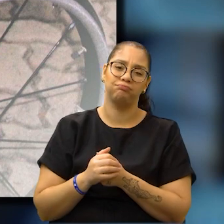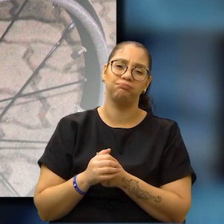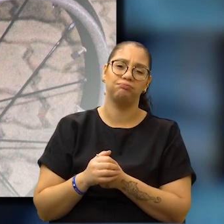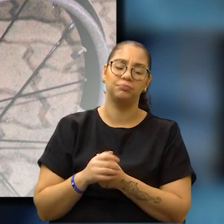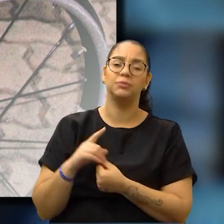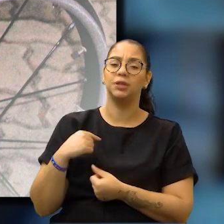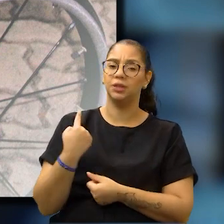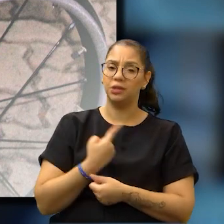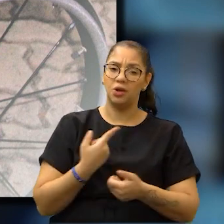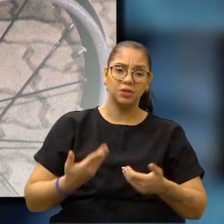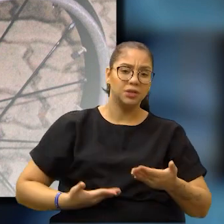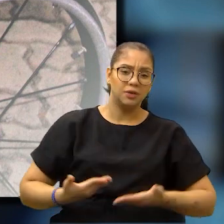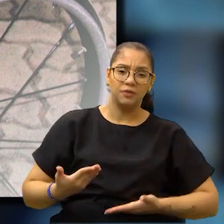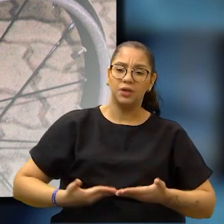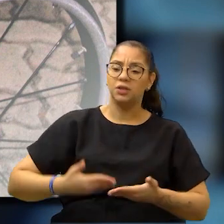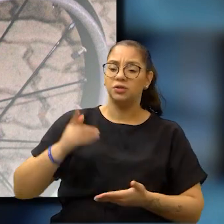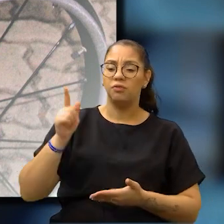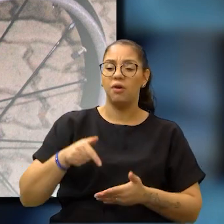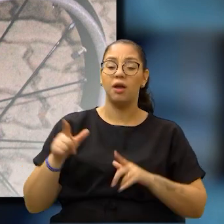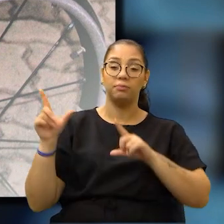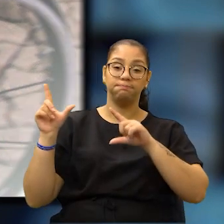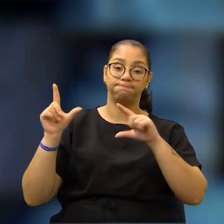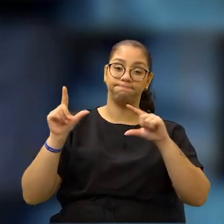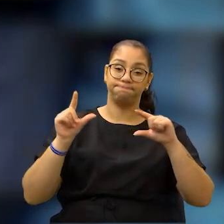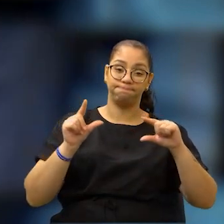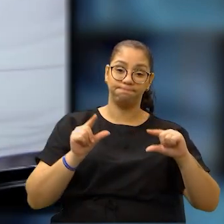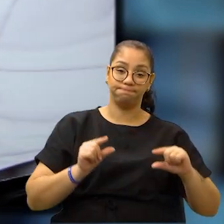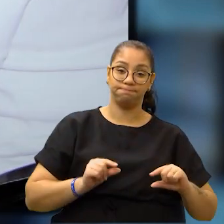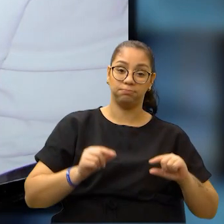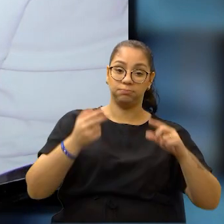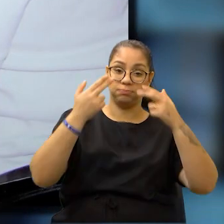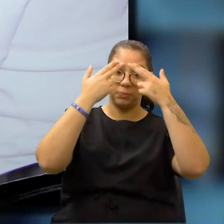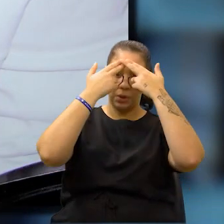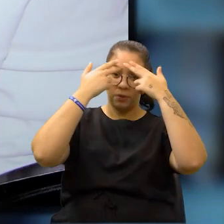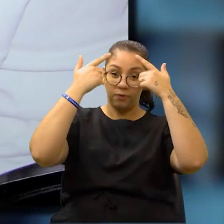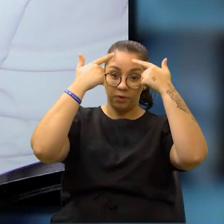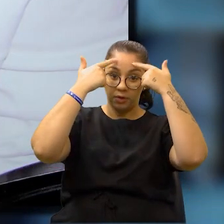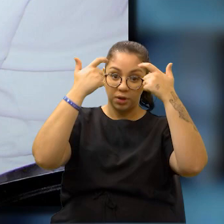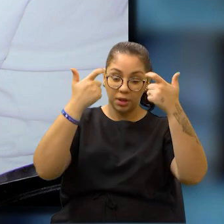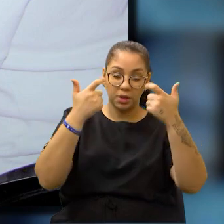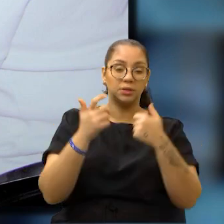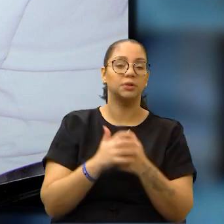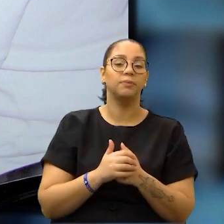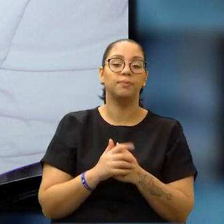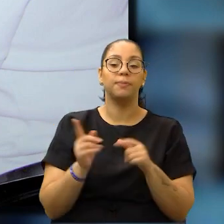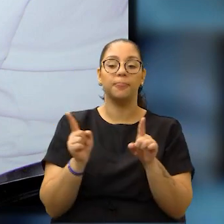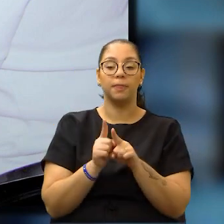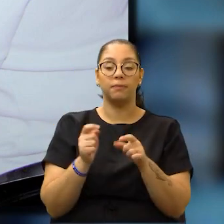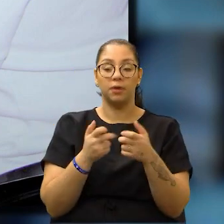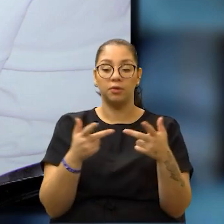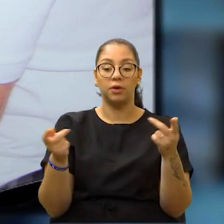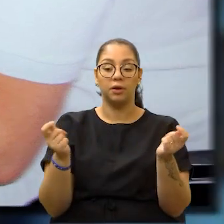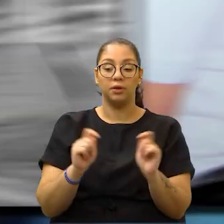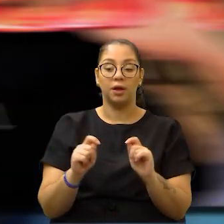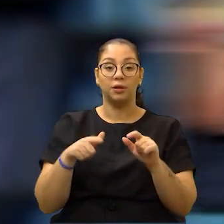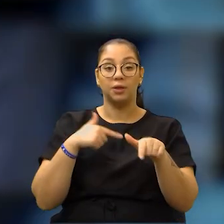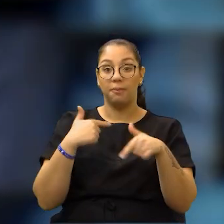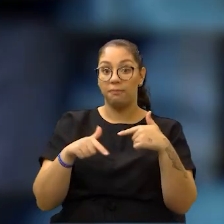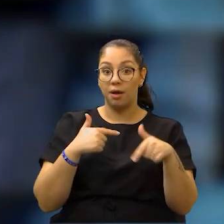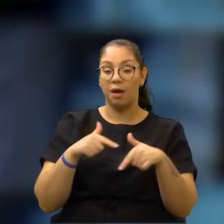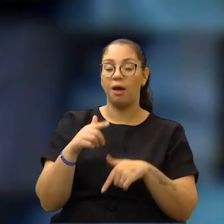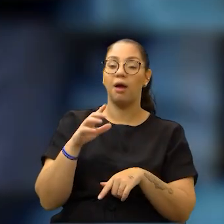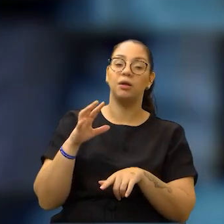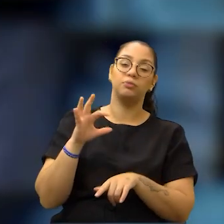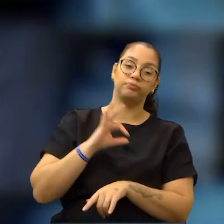a gente nosso serviço é fazer essa ressignificação da violência, né? Colocá-los em possibilidades